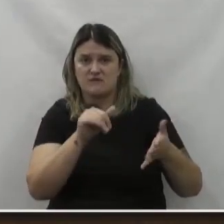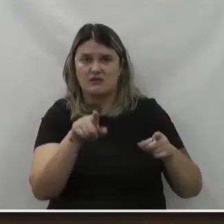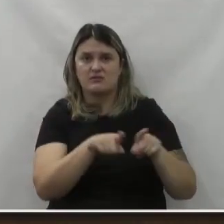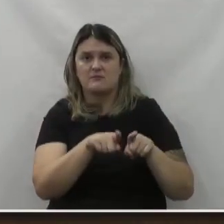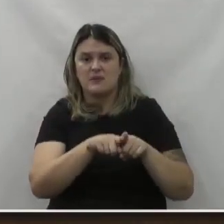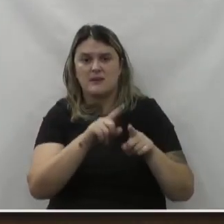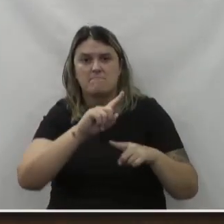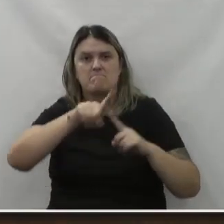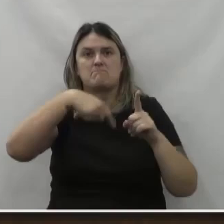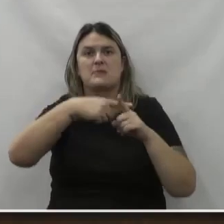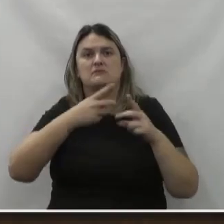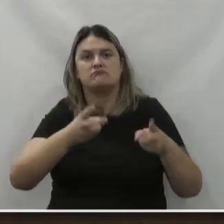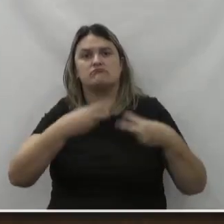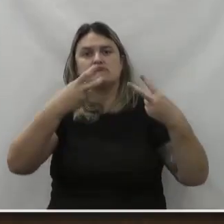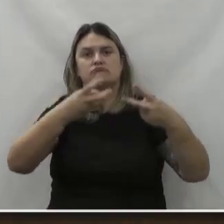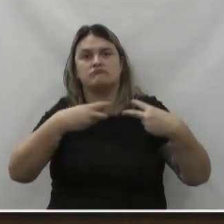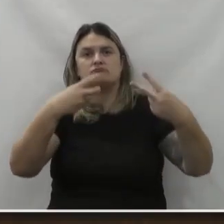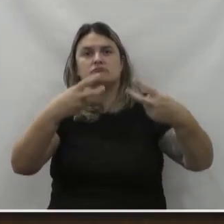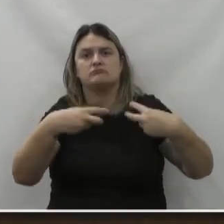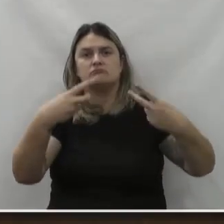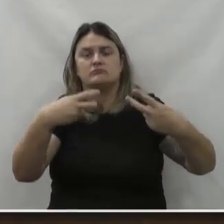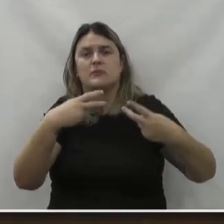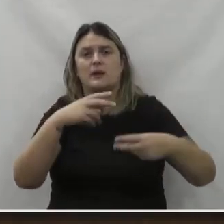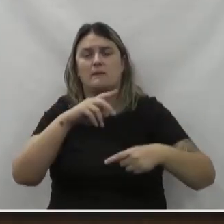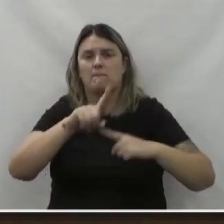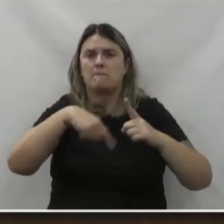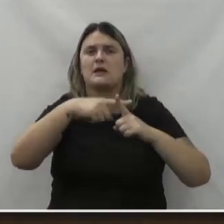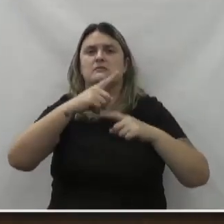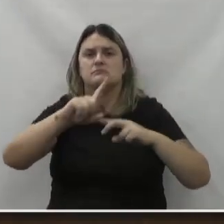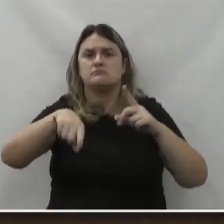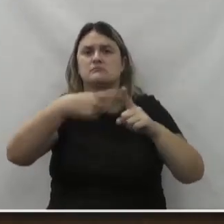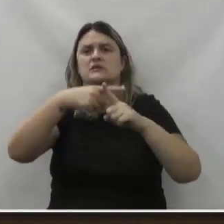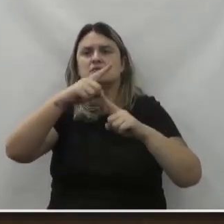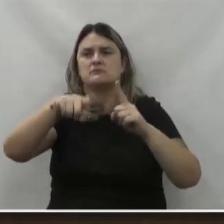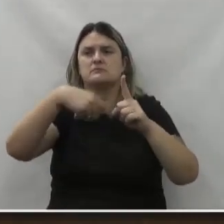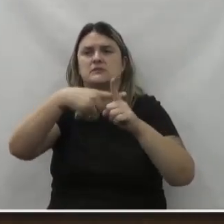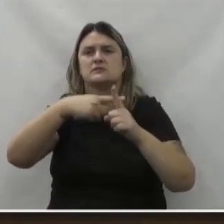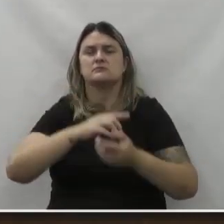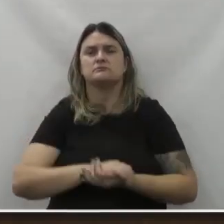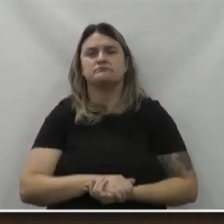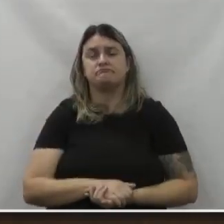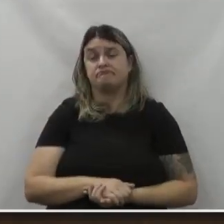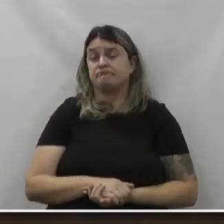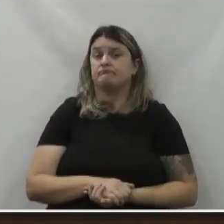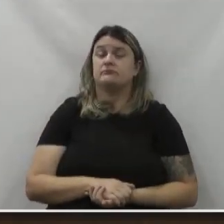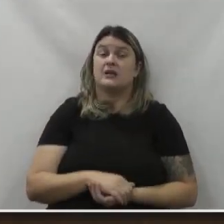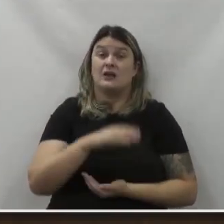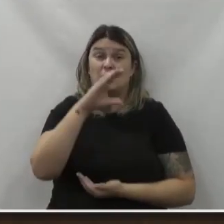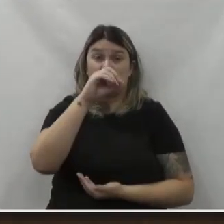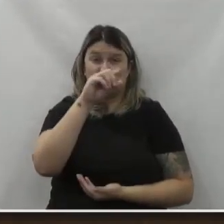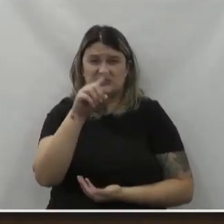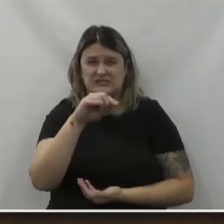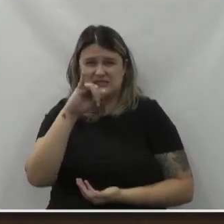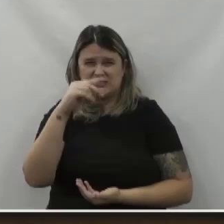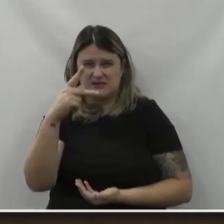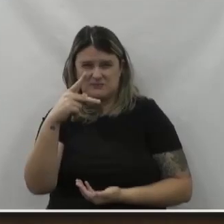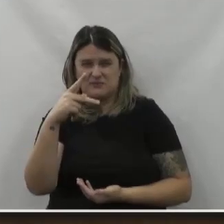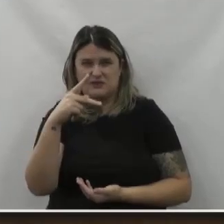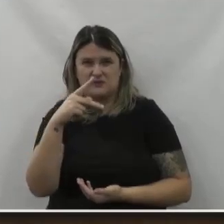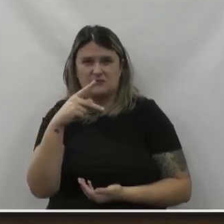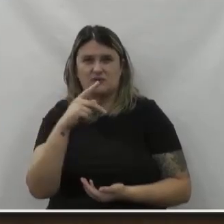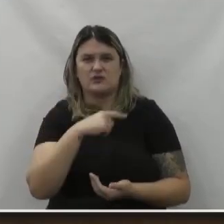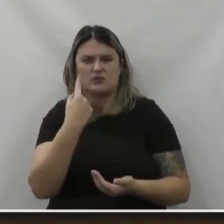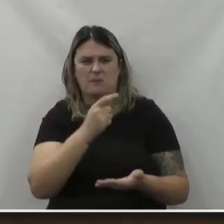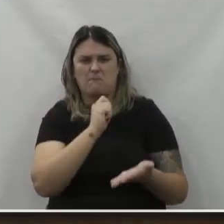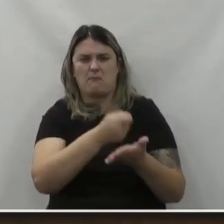também entrar com um recurso para obter esse ganho. Mas a COSIP, que é a contribuição para